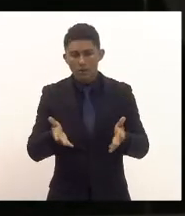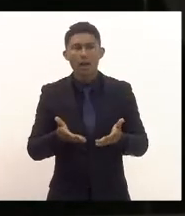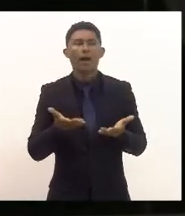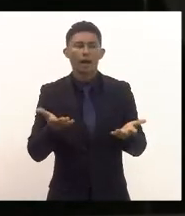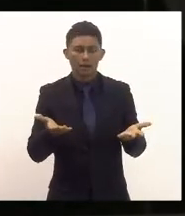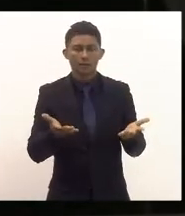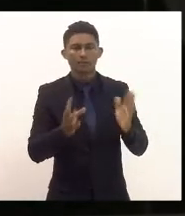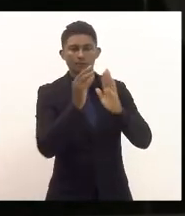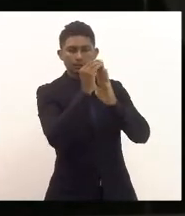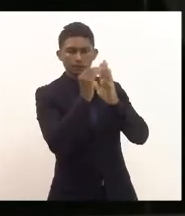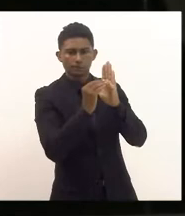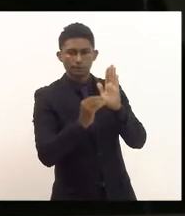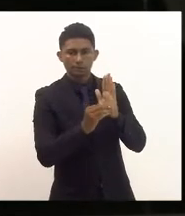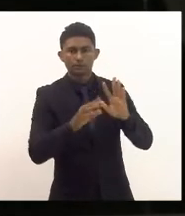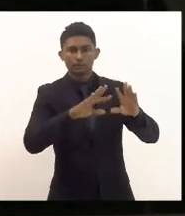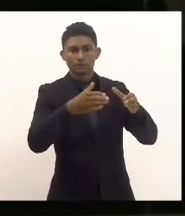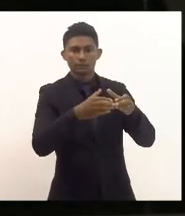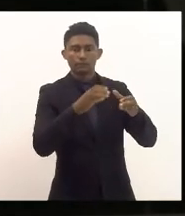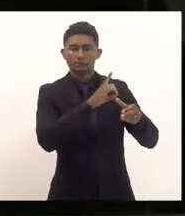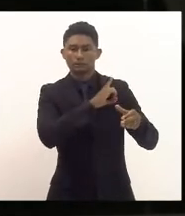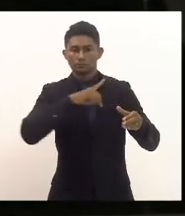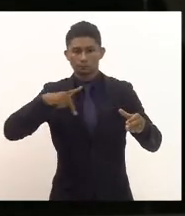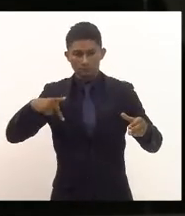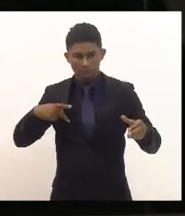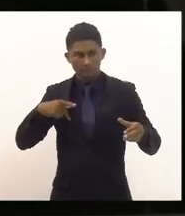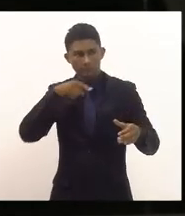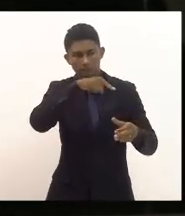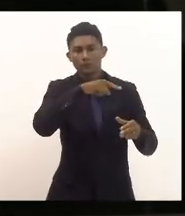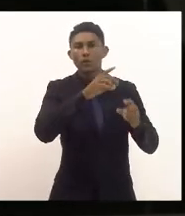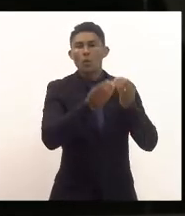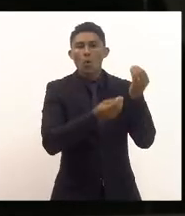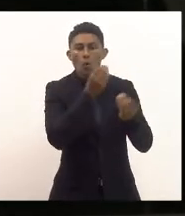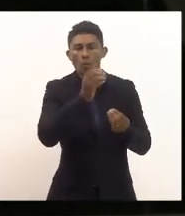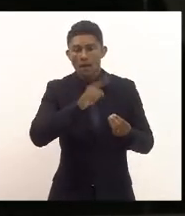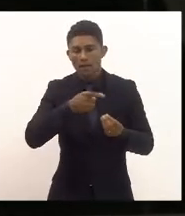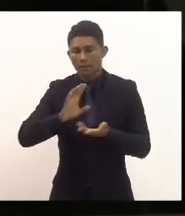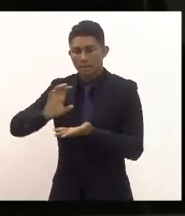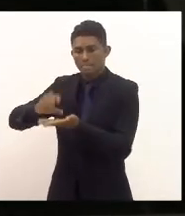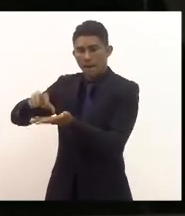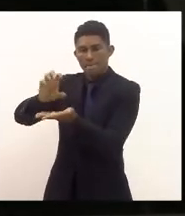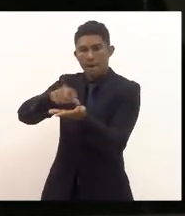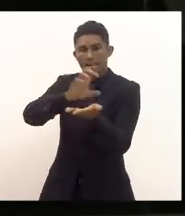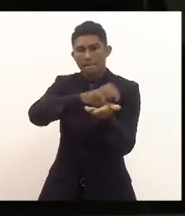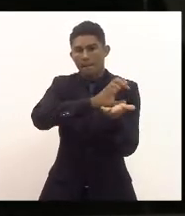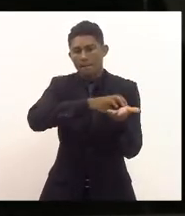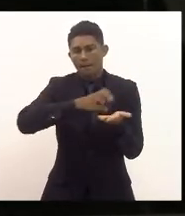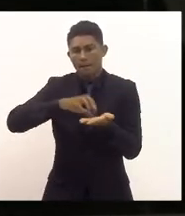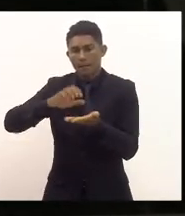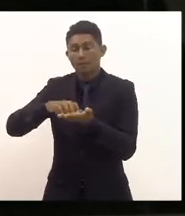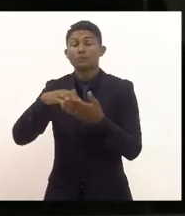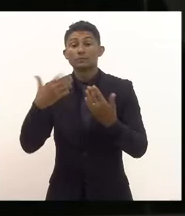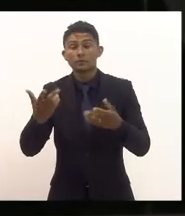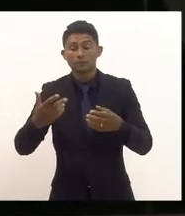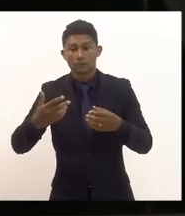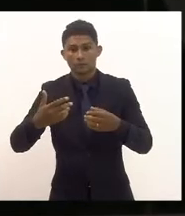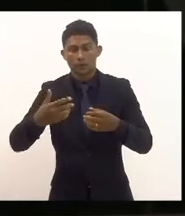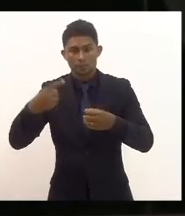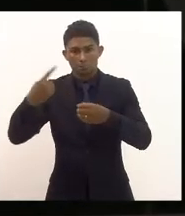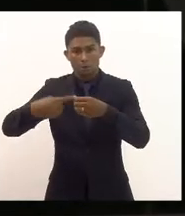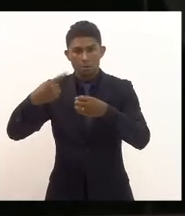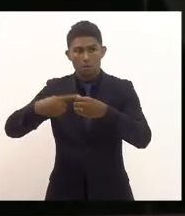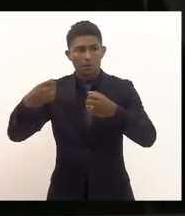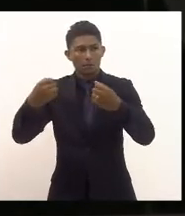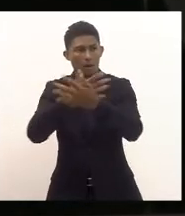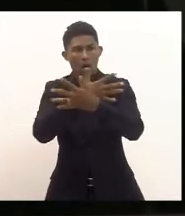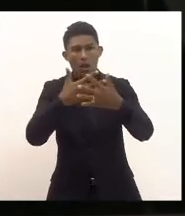Defensoria Pública funciona em núcleos e é bom que se diga que em todos os municípios do nosso Estado